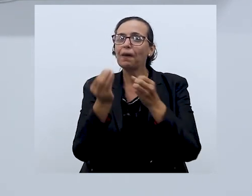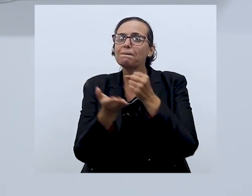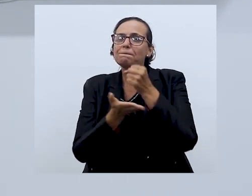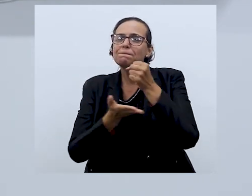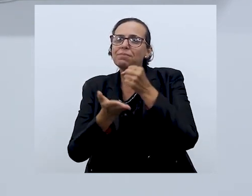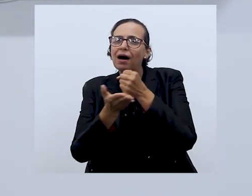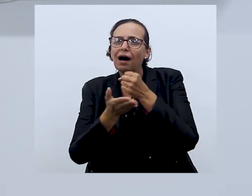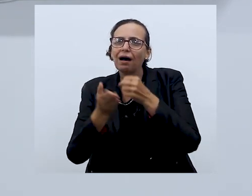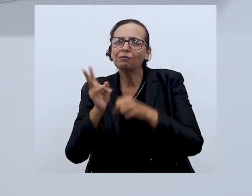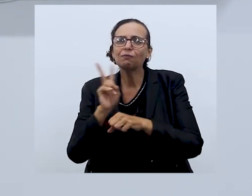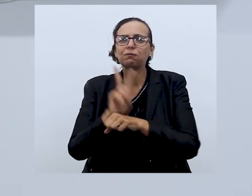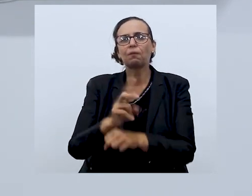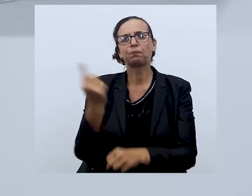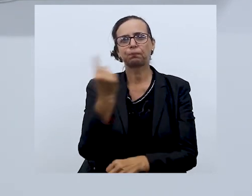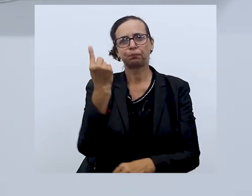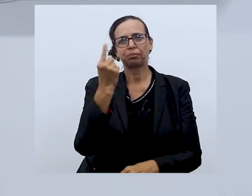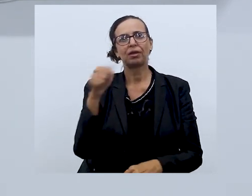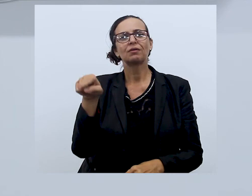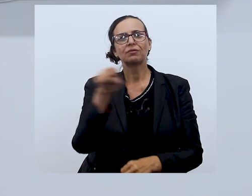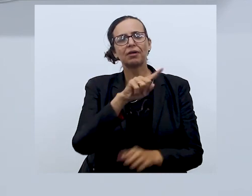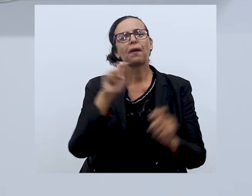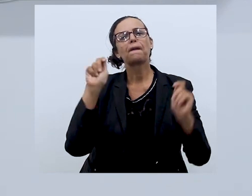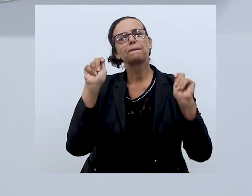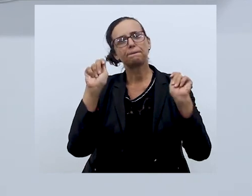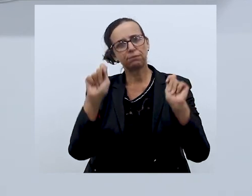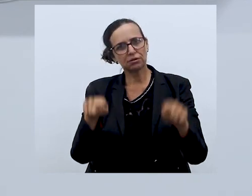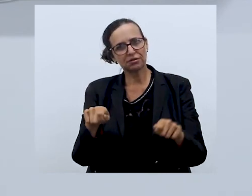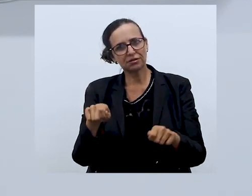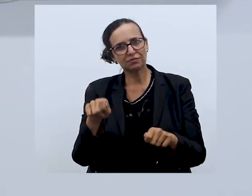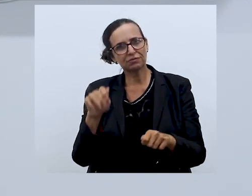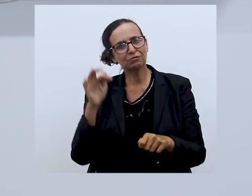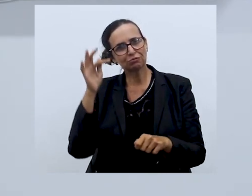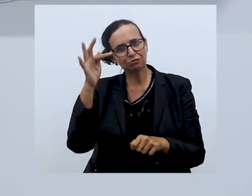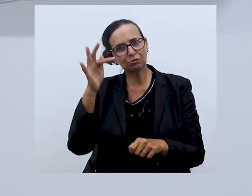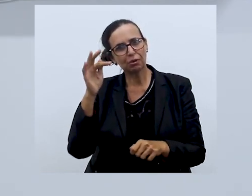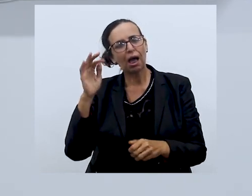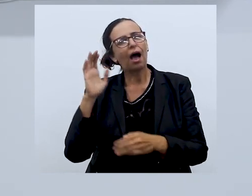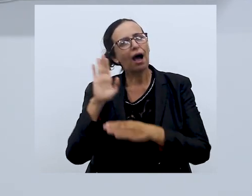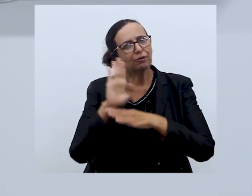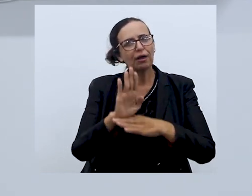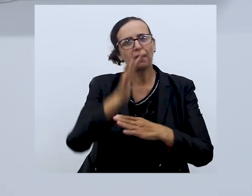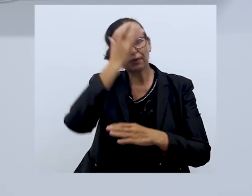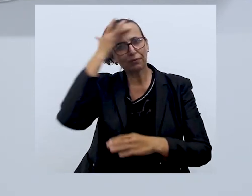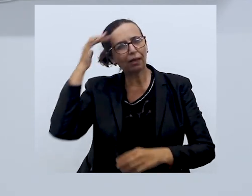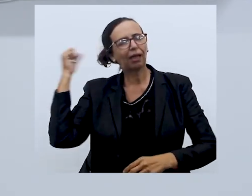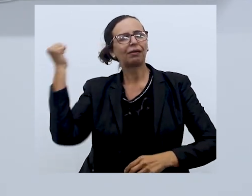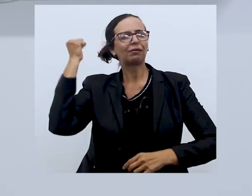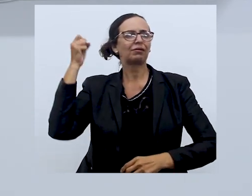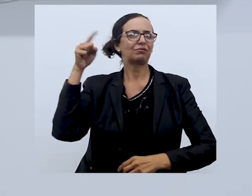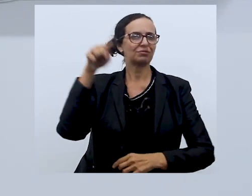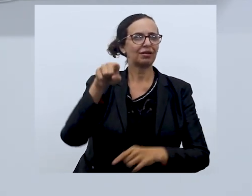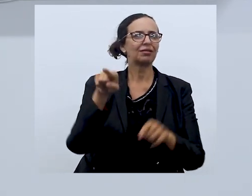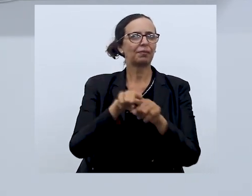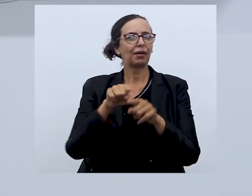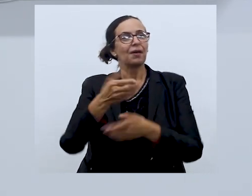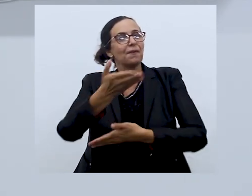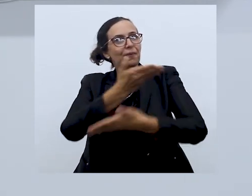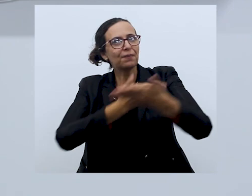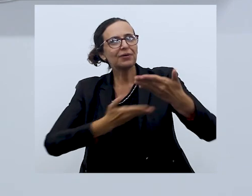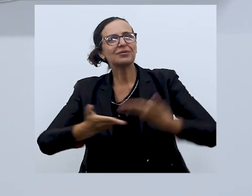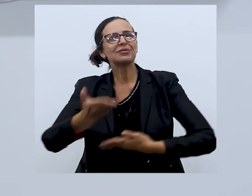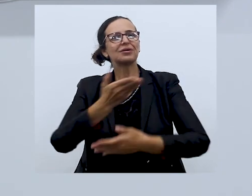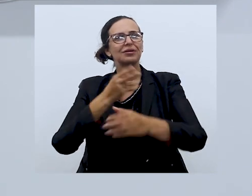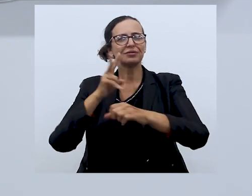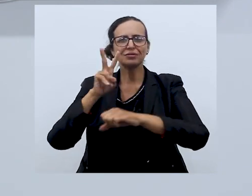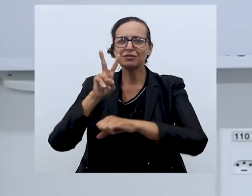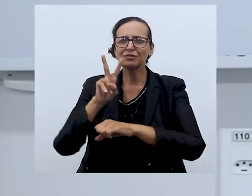tenha ficado claro todos os procedimentos básicos dos primeiros socorros e que vocês possam algum dia ser um herói na